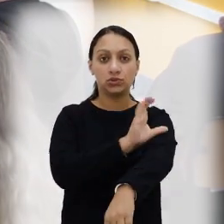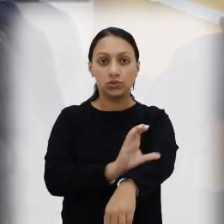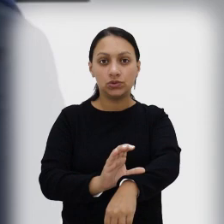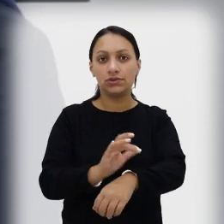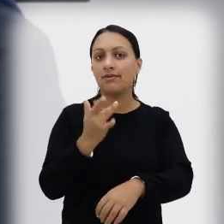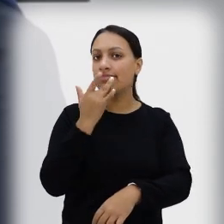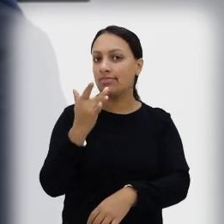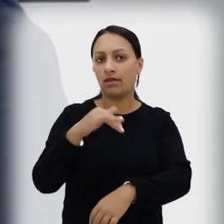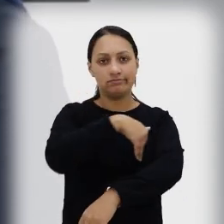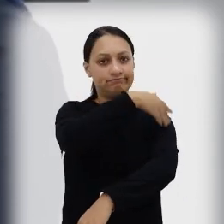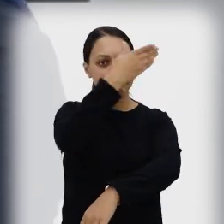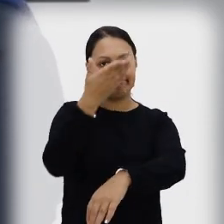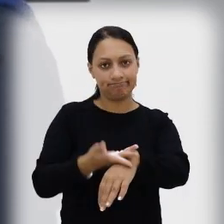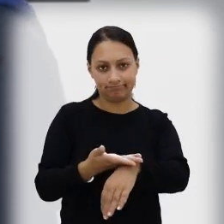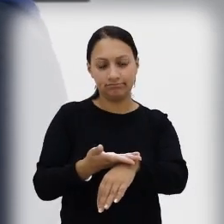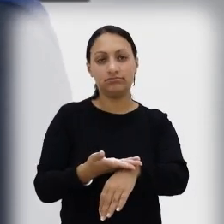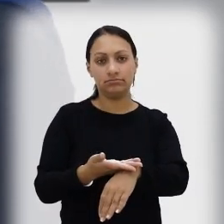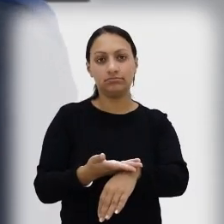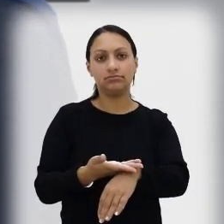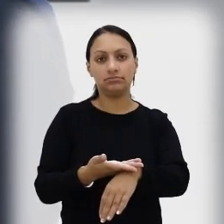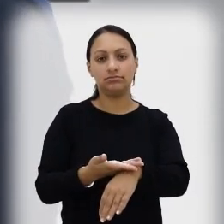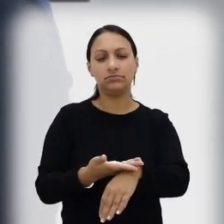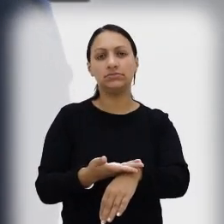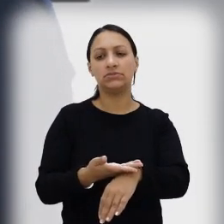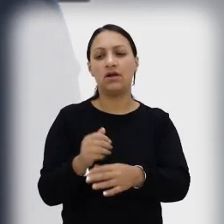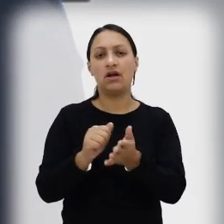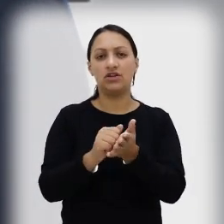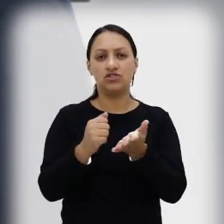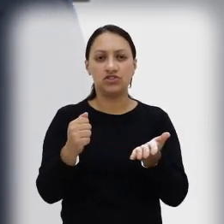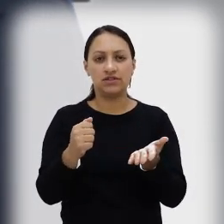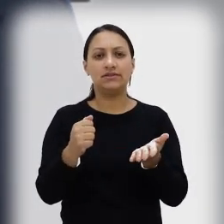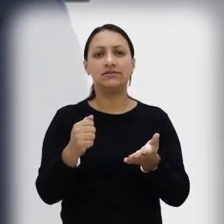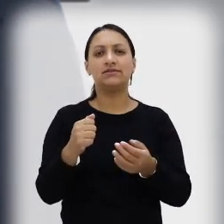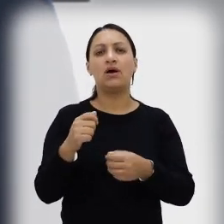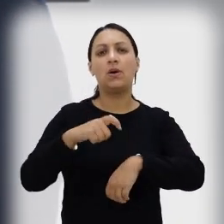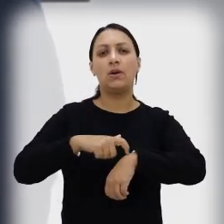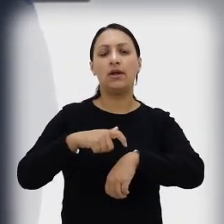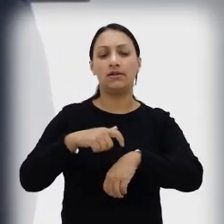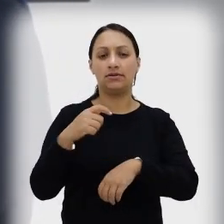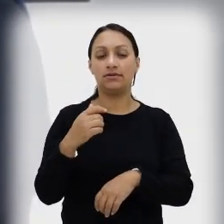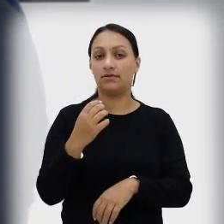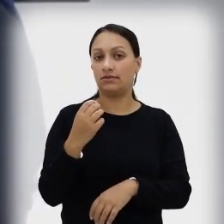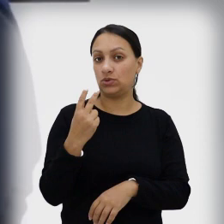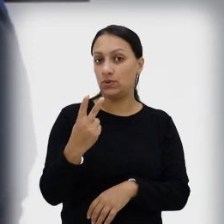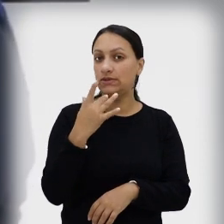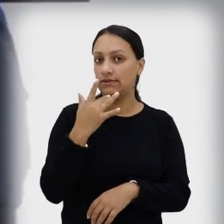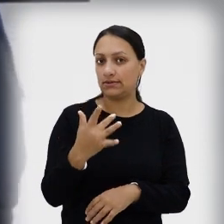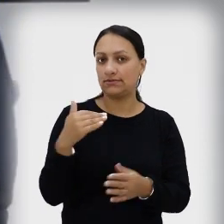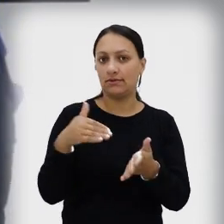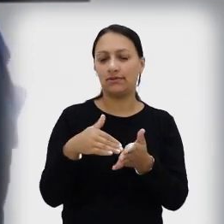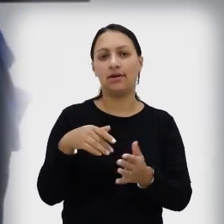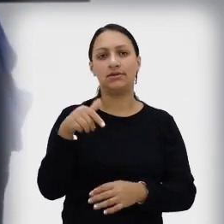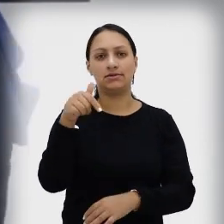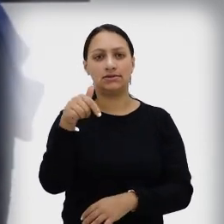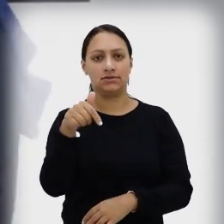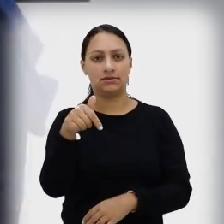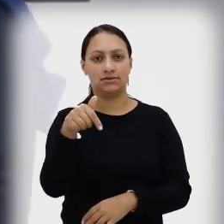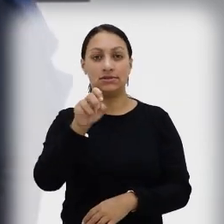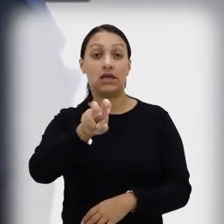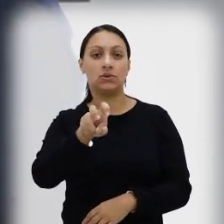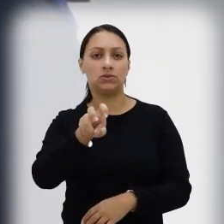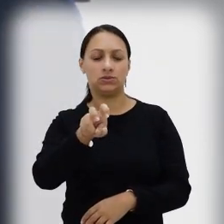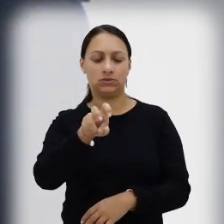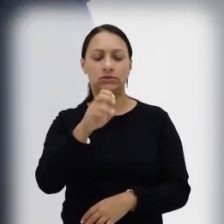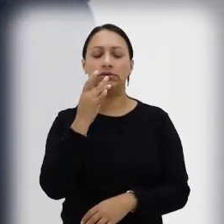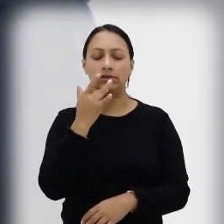toda. Tá? As agendas são sempre das 14 às 17. Mas tem uma agenda